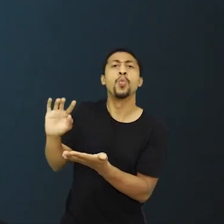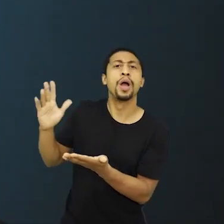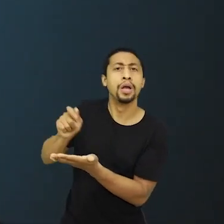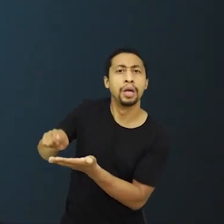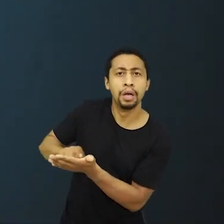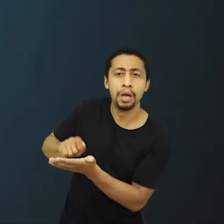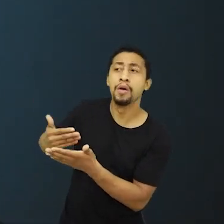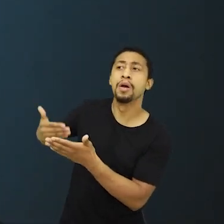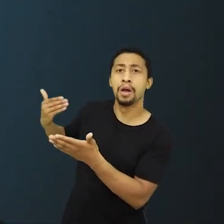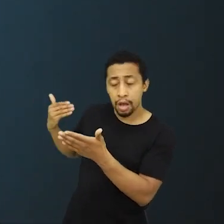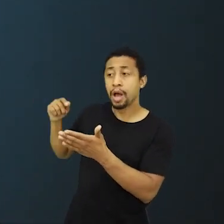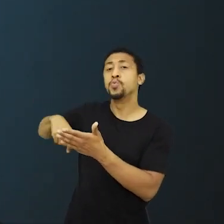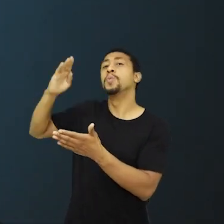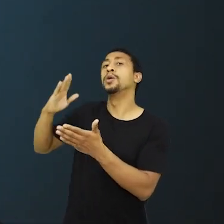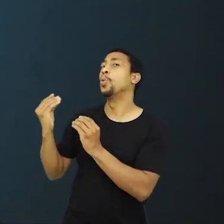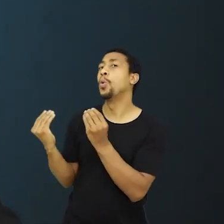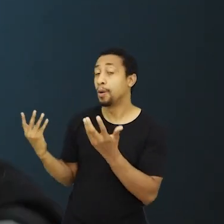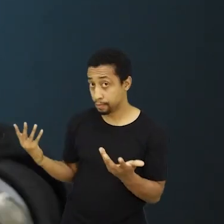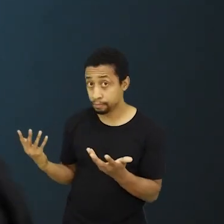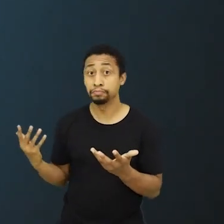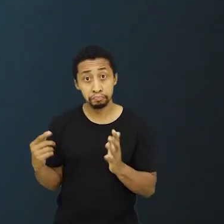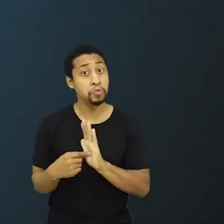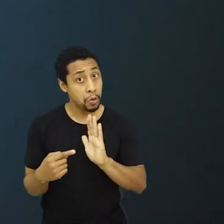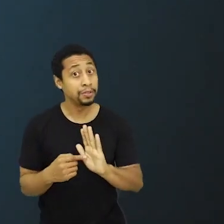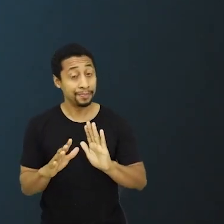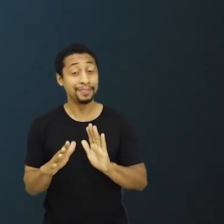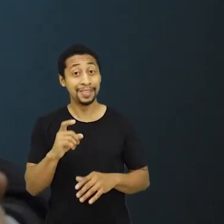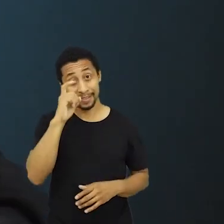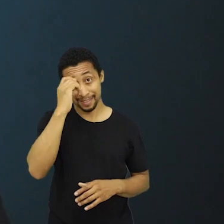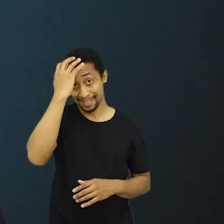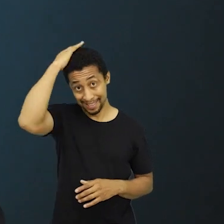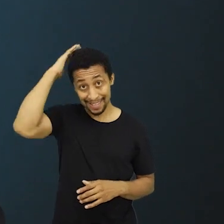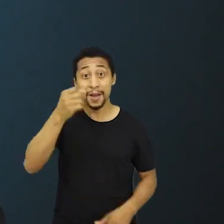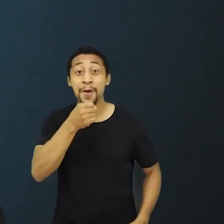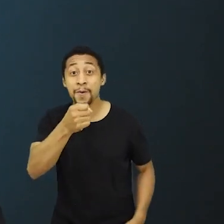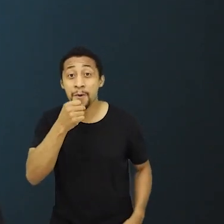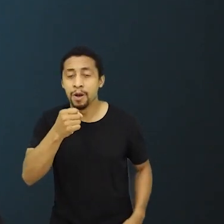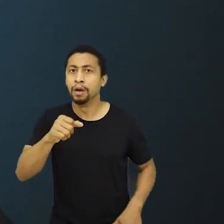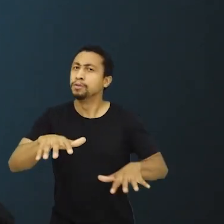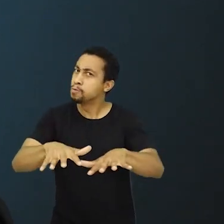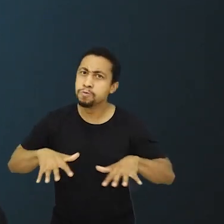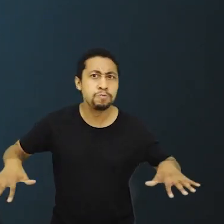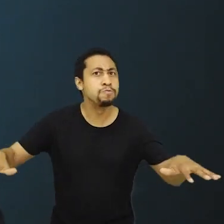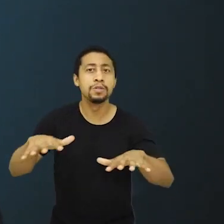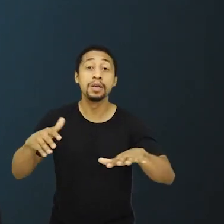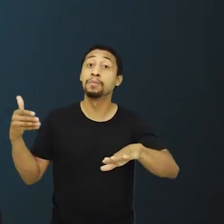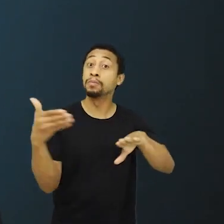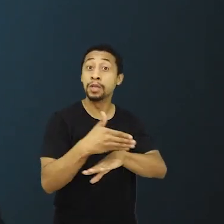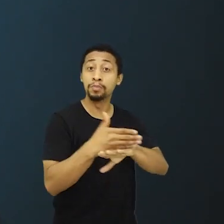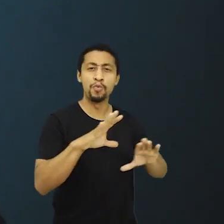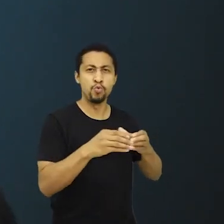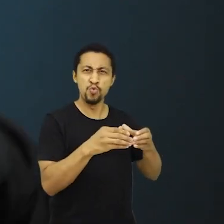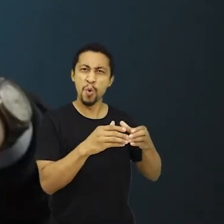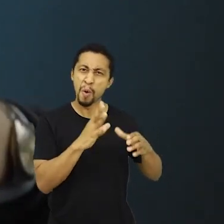Outra coisa que é importante, que o Vladimir Herzog foi um jornalista da grande imprensa e não da imprensa de resistência. Não que ele não fizesse resistência, mas ele